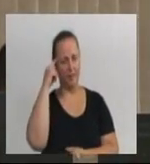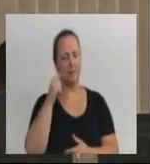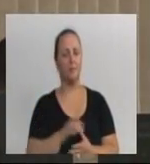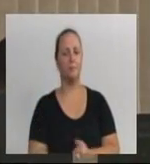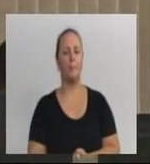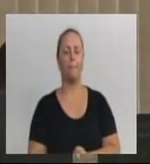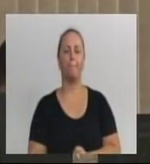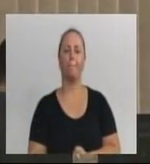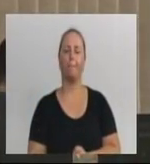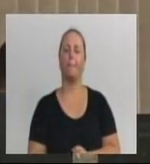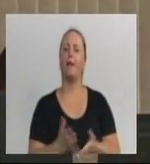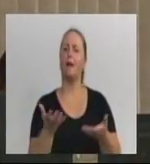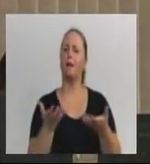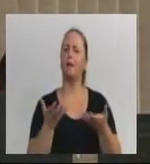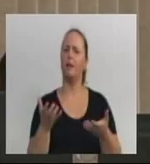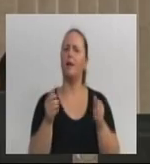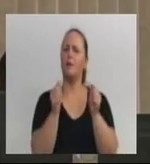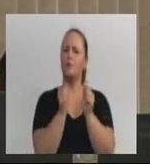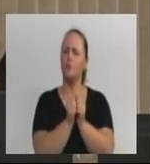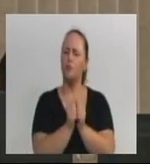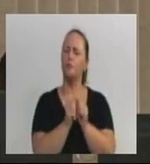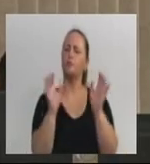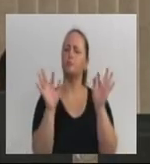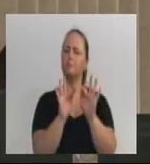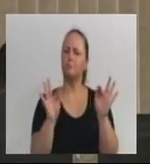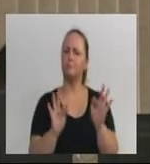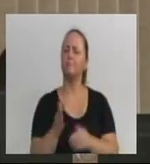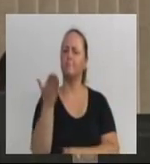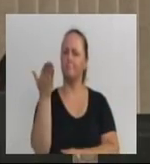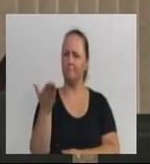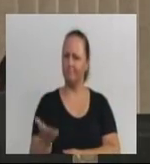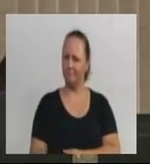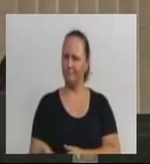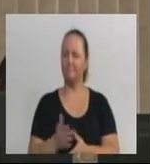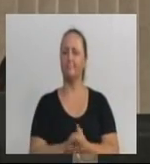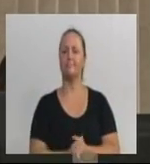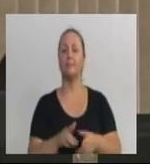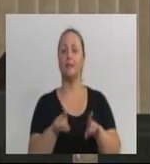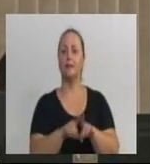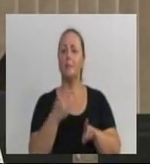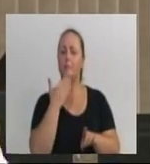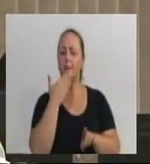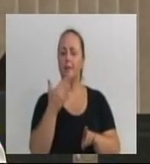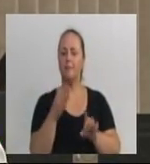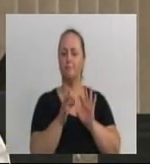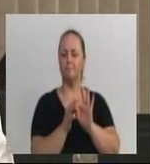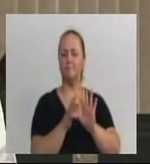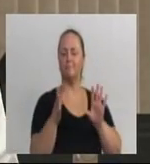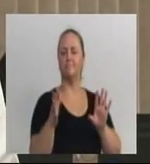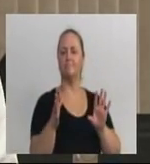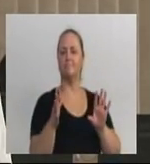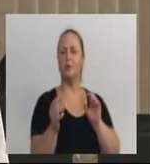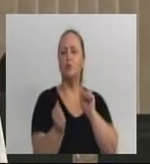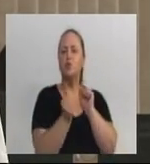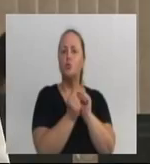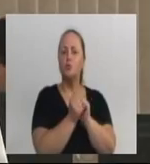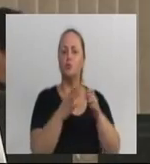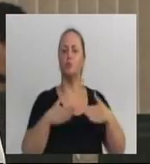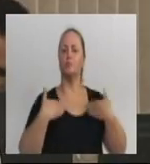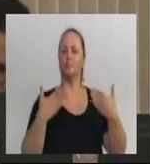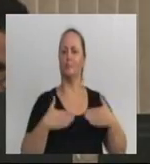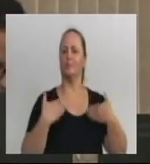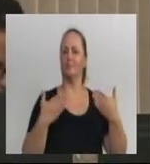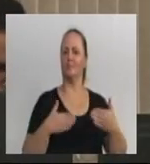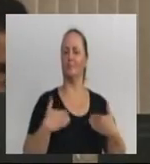me congratular com Vossa Excelência e pedir permissão para fazer parte da alegria de